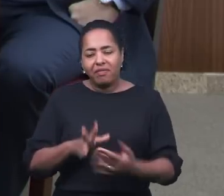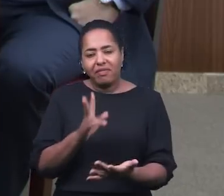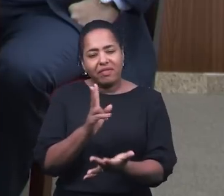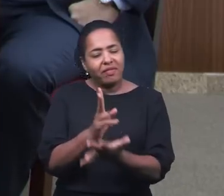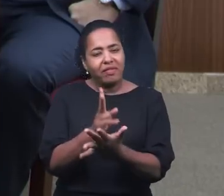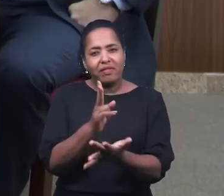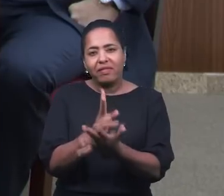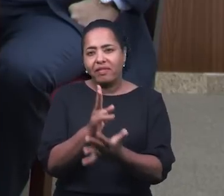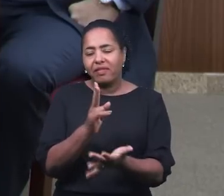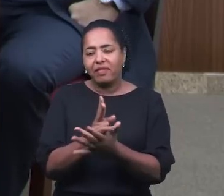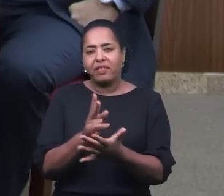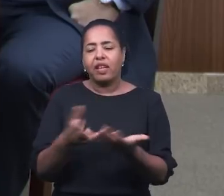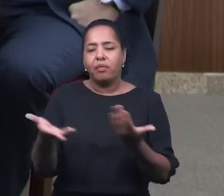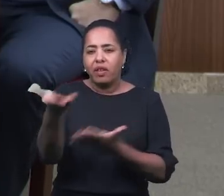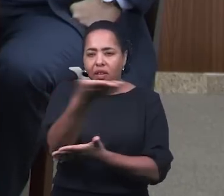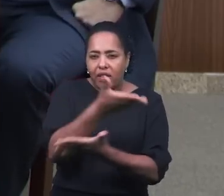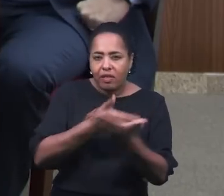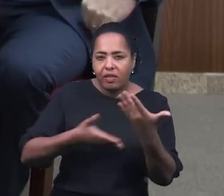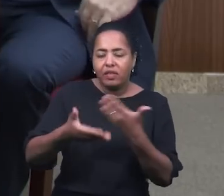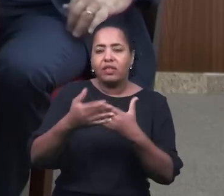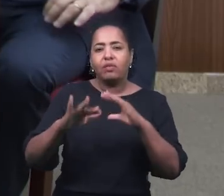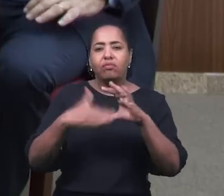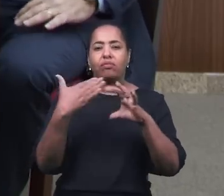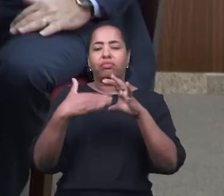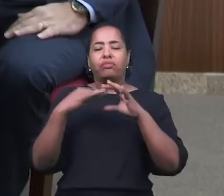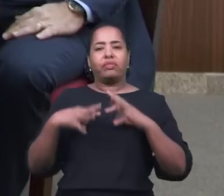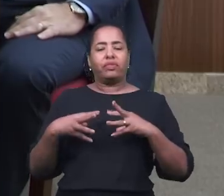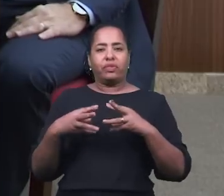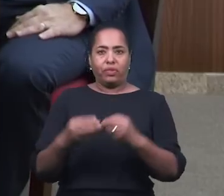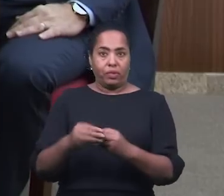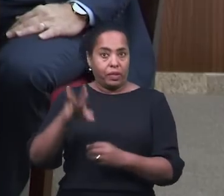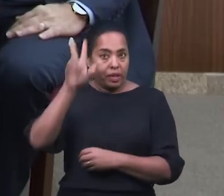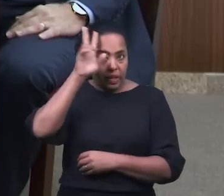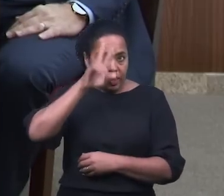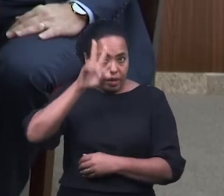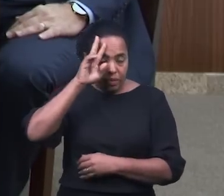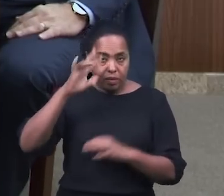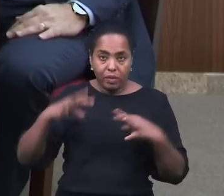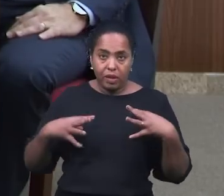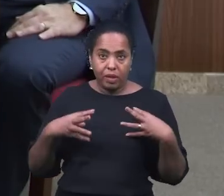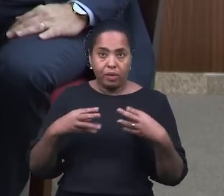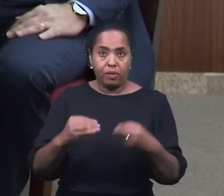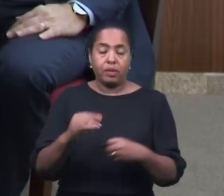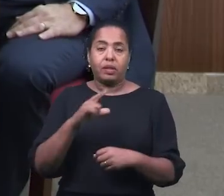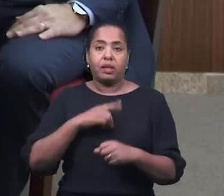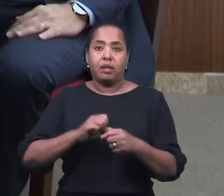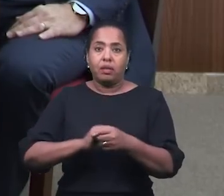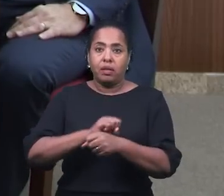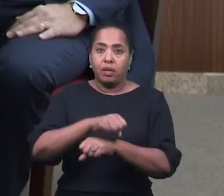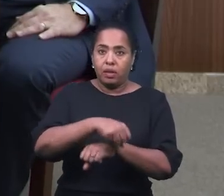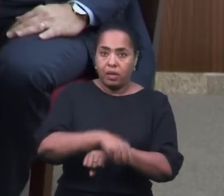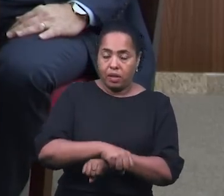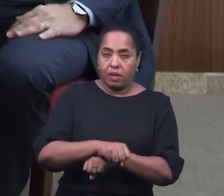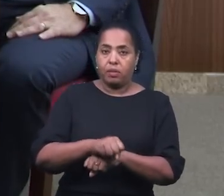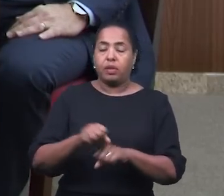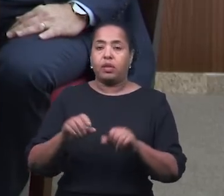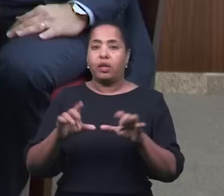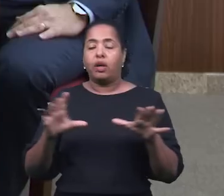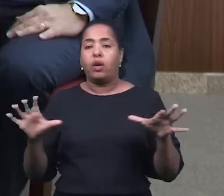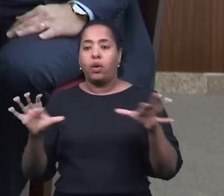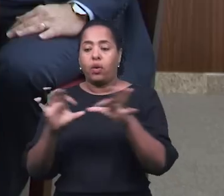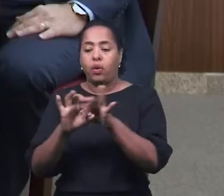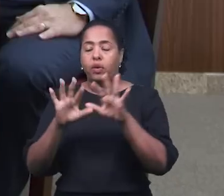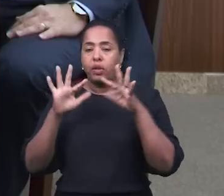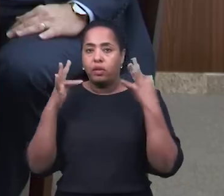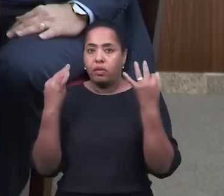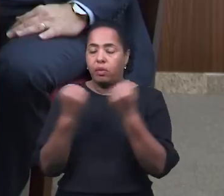bênção, sempre, de vermos a participação de todos os nossos irmãos. Lembramos a todos, temos o Seminário de Unidos em